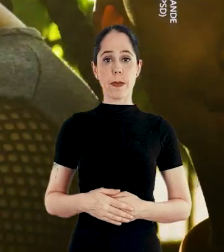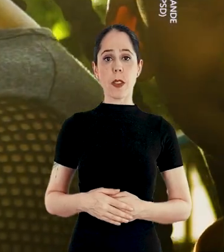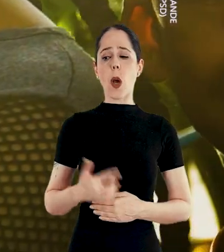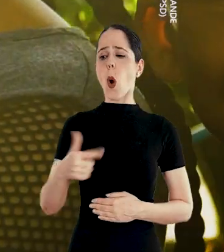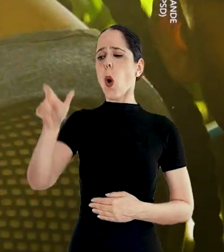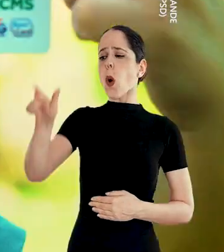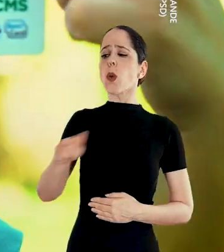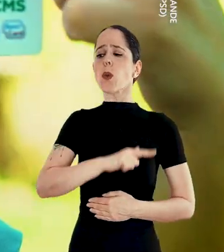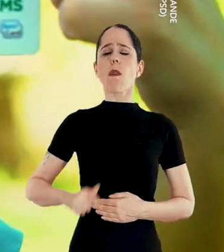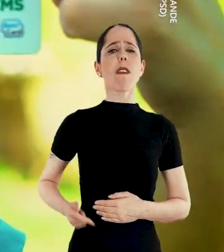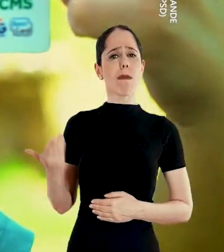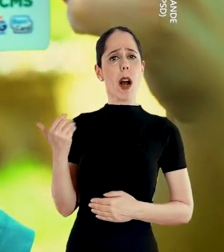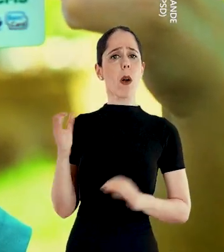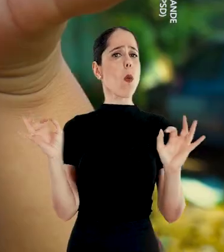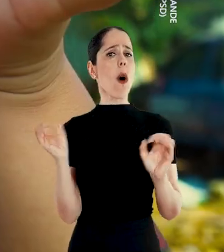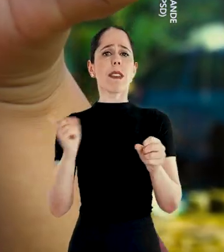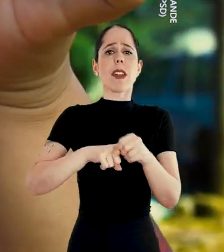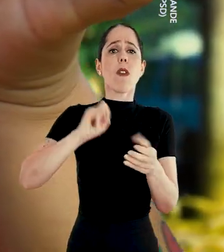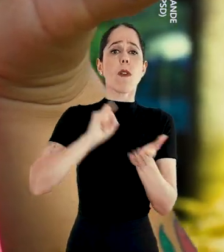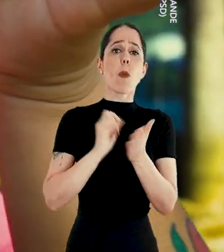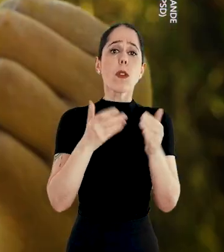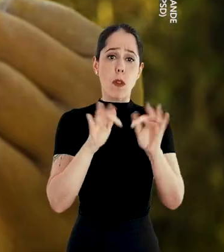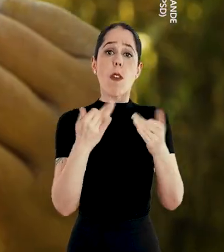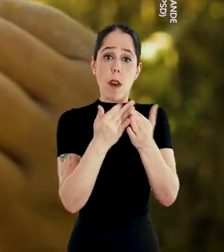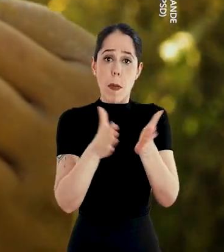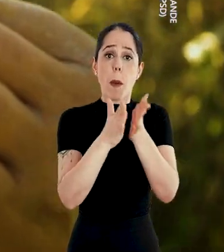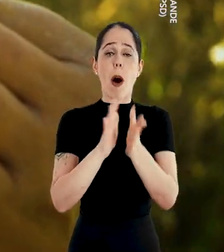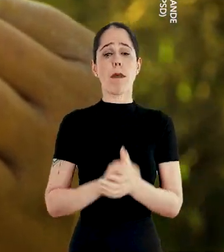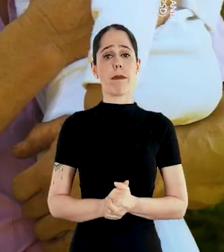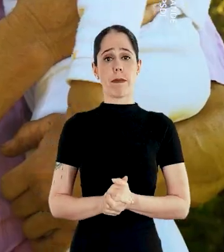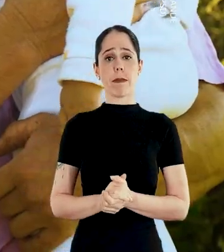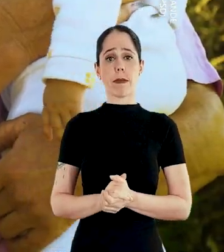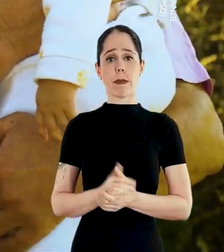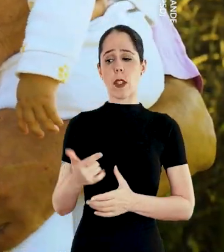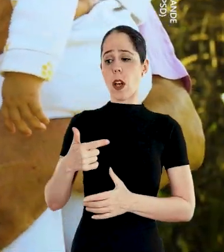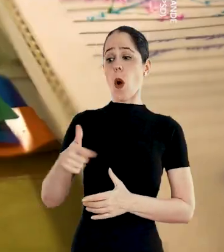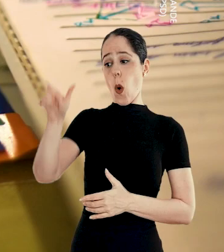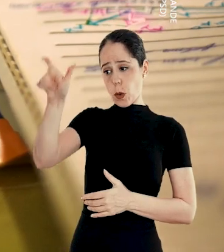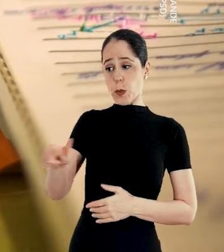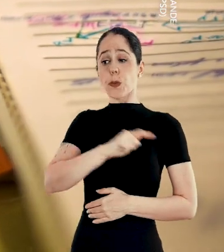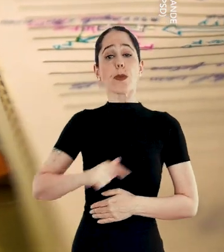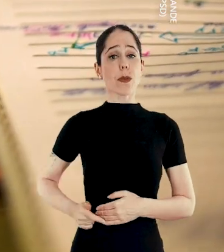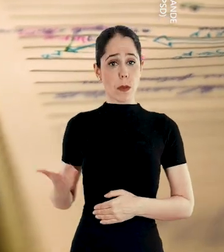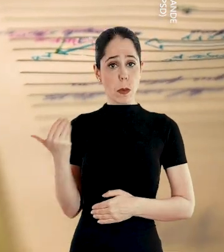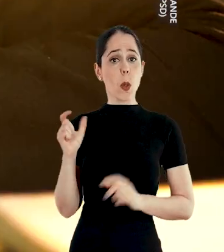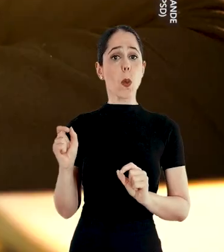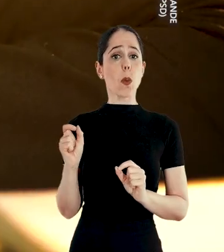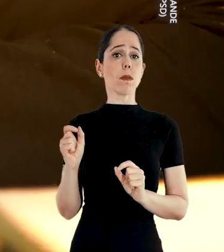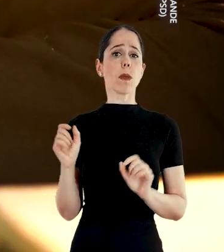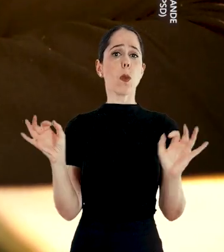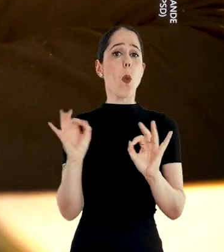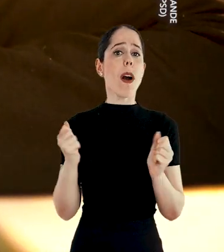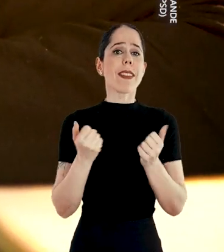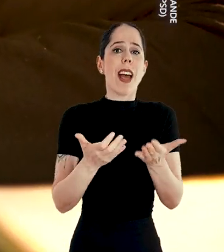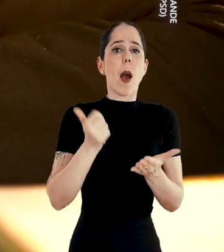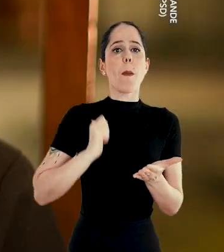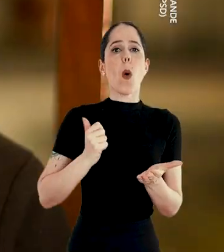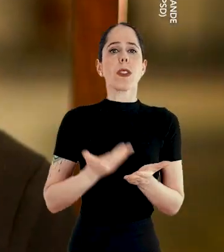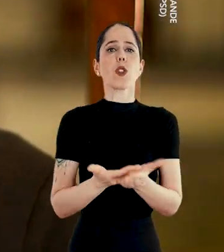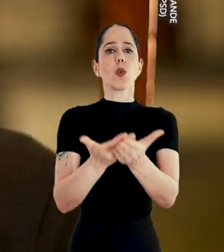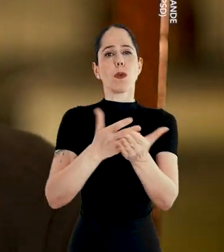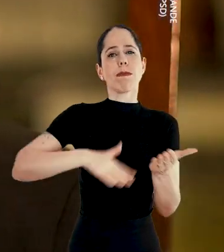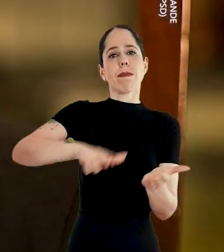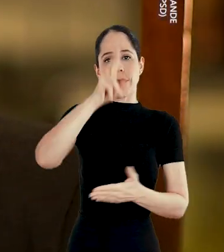Nenhum outro governador devolveu imposto para famílias carentes. Nenhum outro governador deu bolsa de